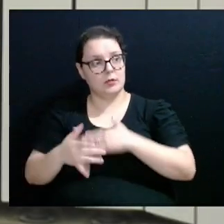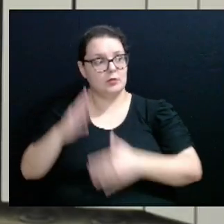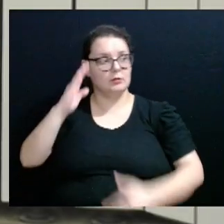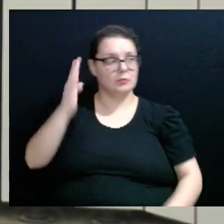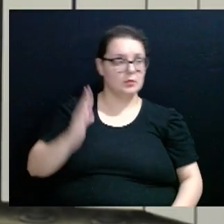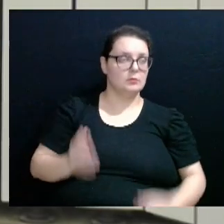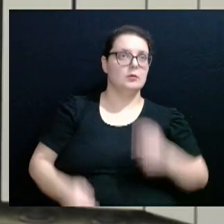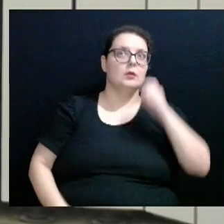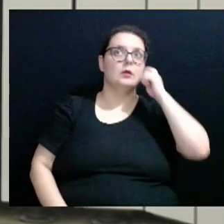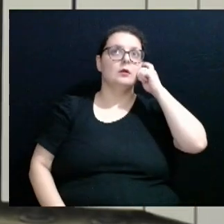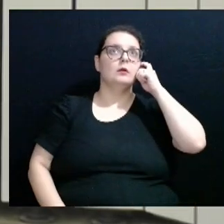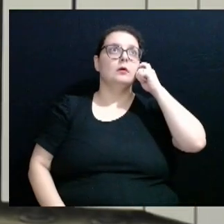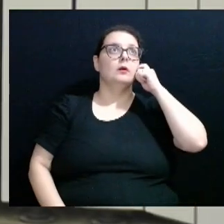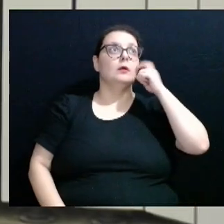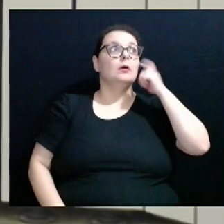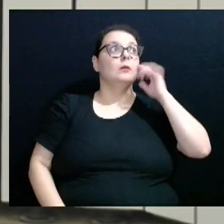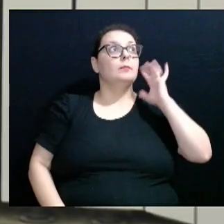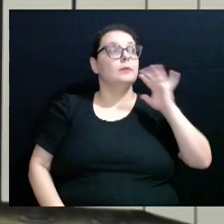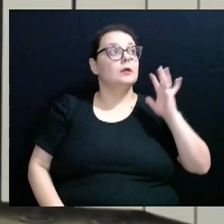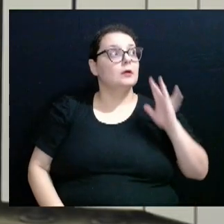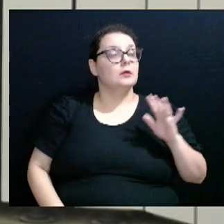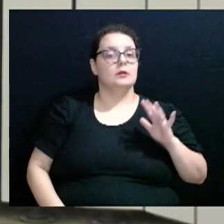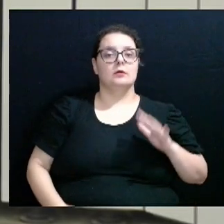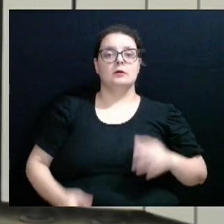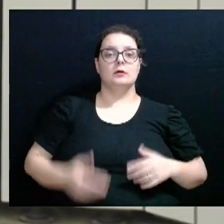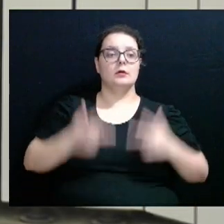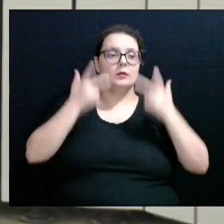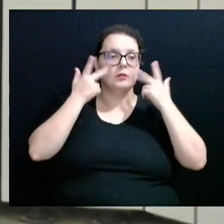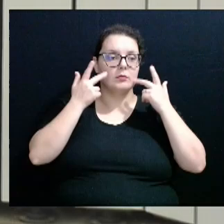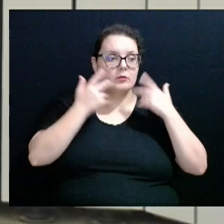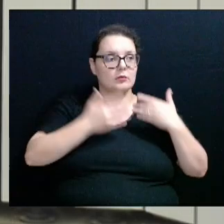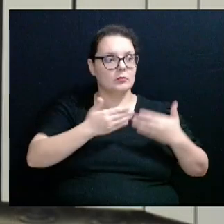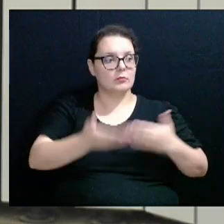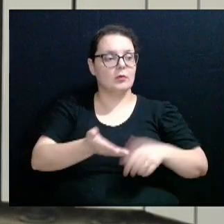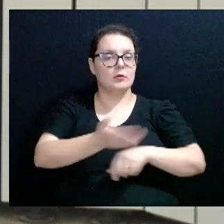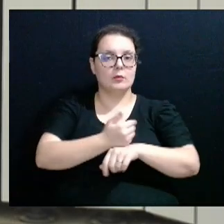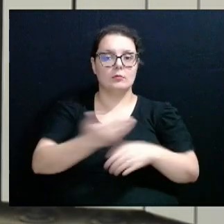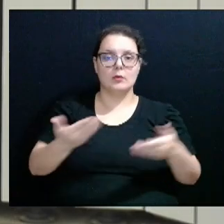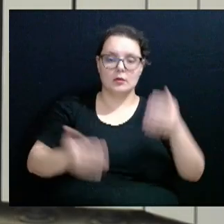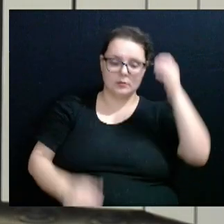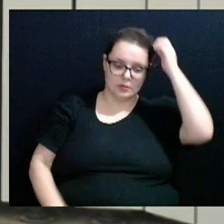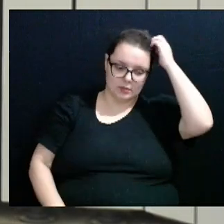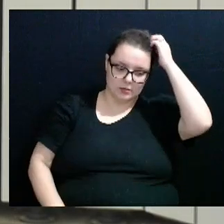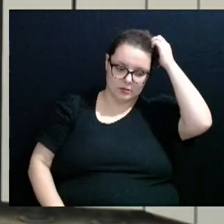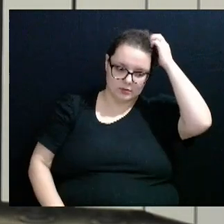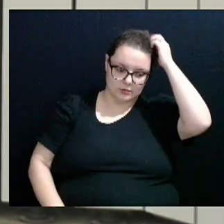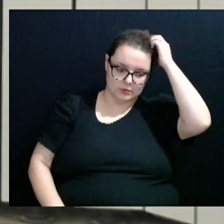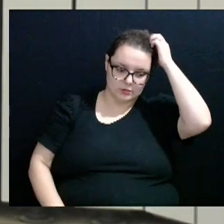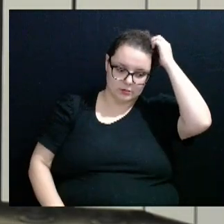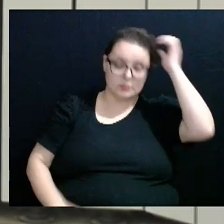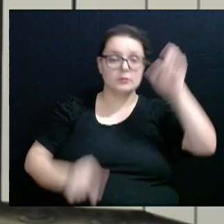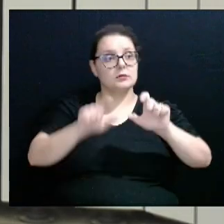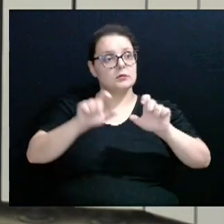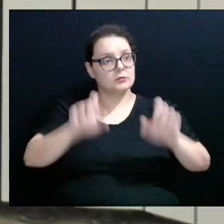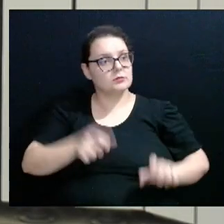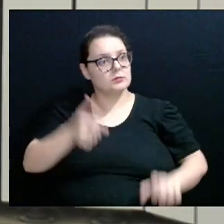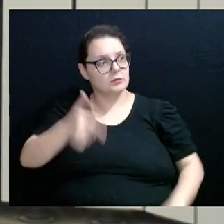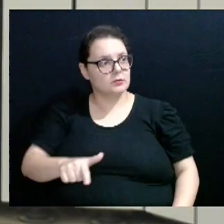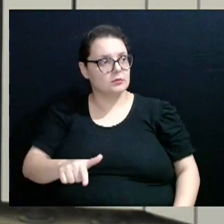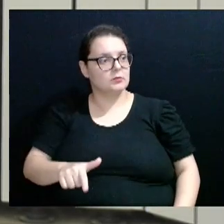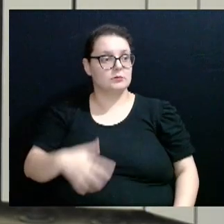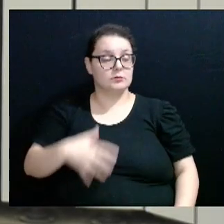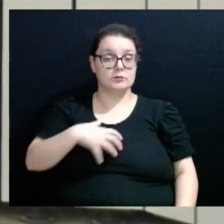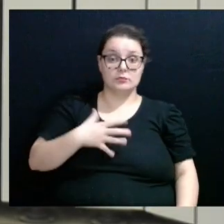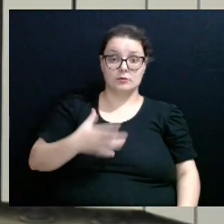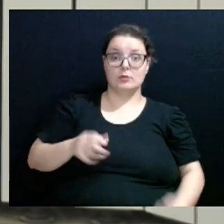que era muito comum antes, mas hoje foi reestruturado de uma forma que possa, sim, ser um combate